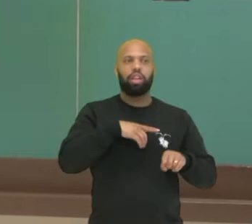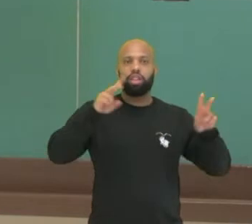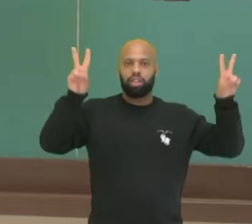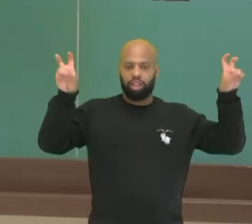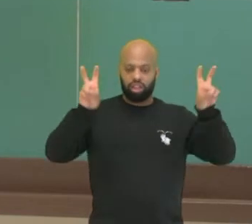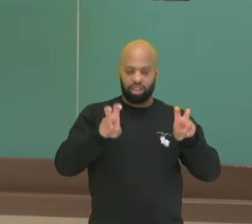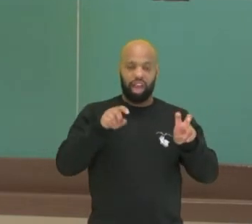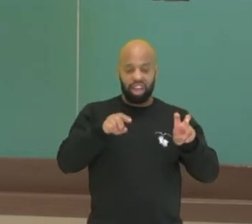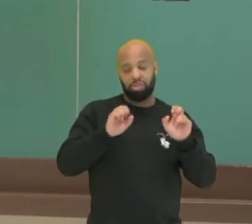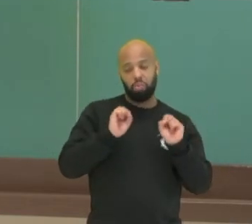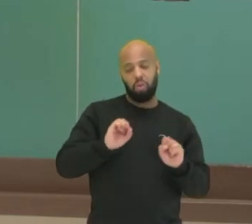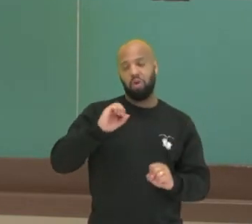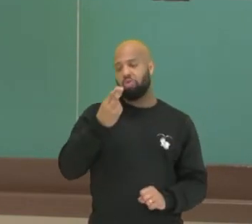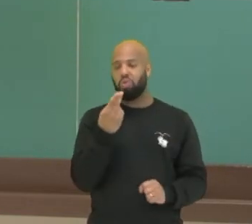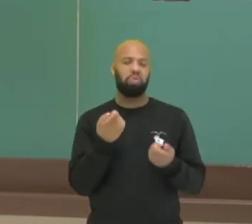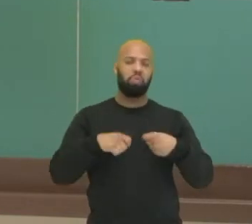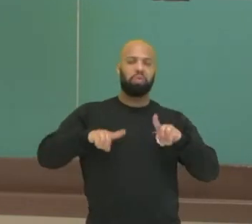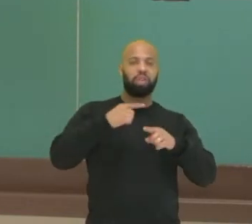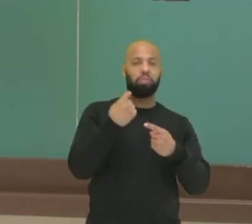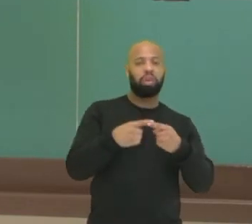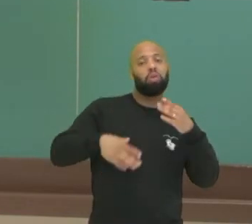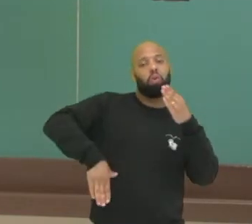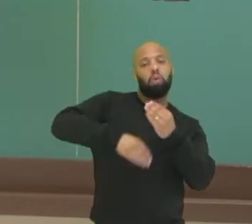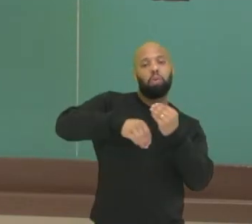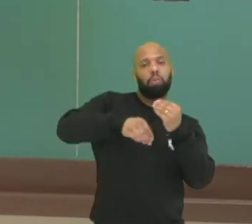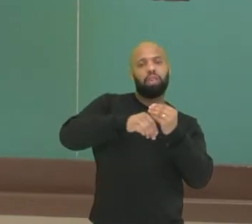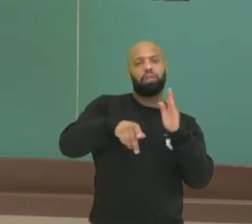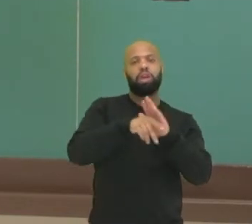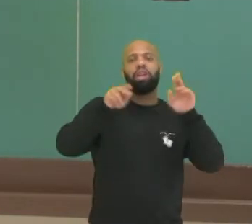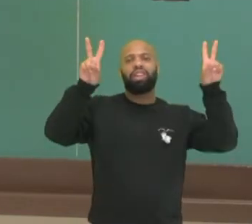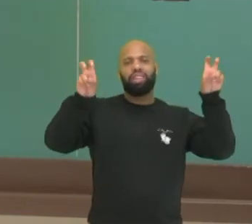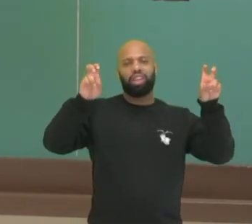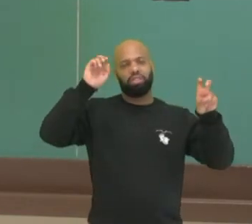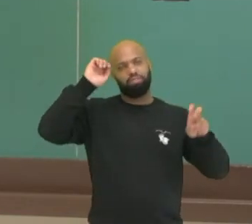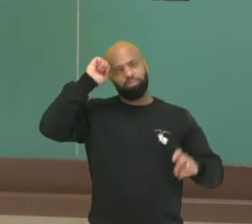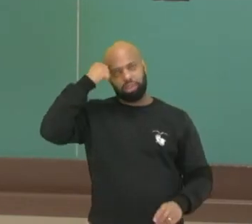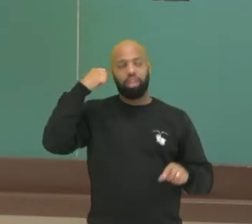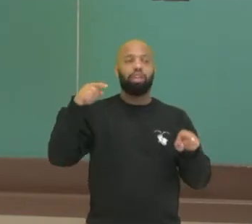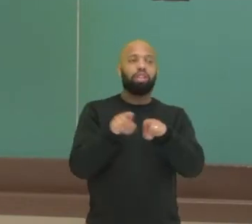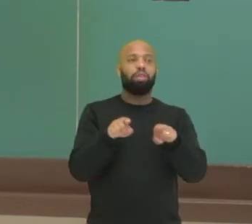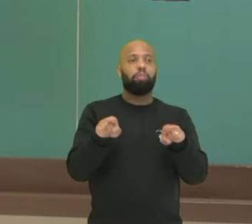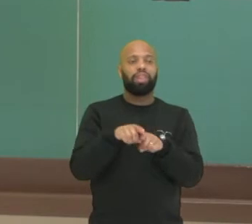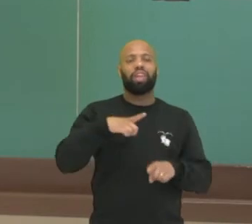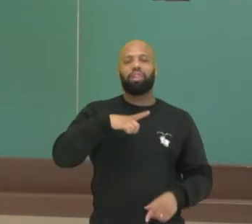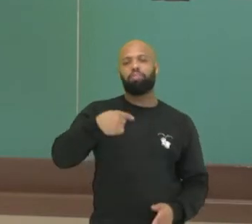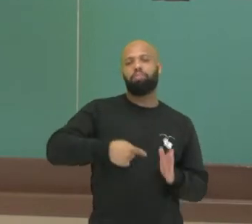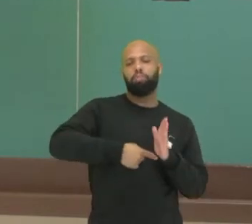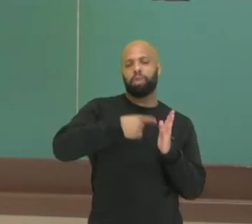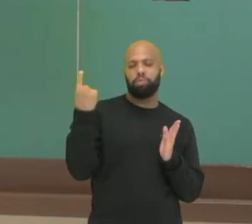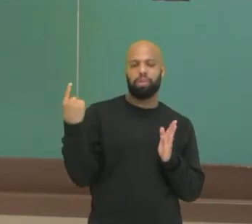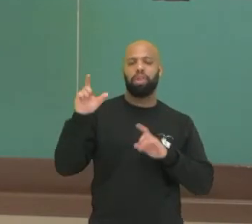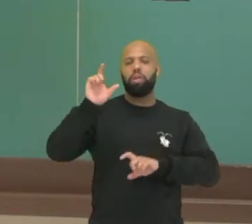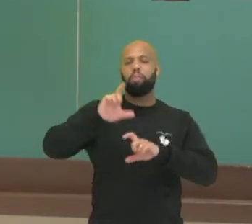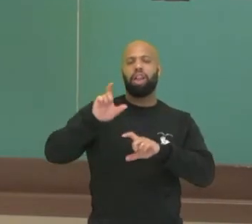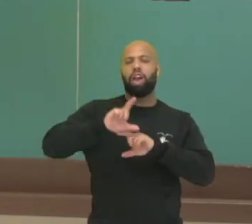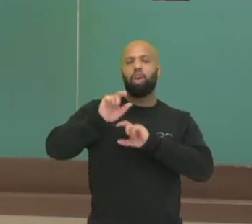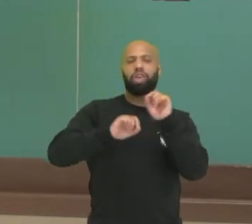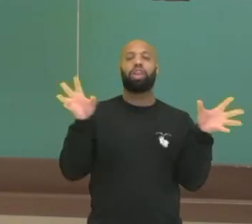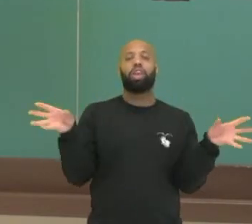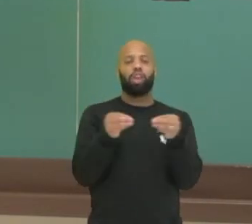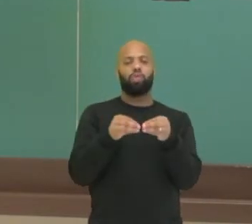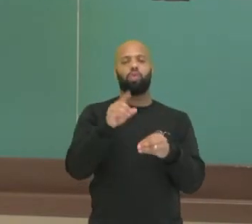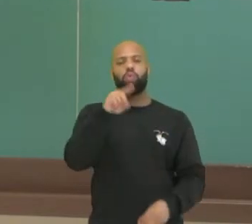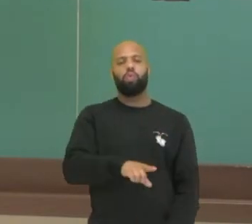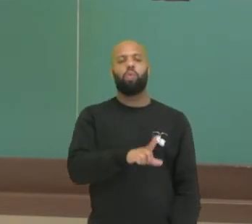subtítulo ele complementa a manchete e na sequência, geralmente no primeiro parágrafo, nós temos o que chamamos de lead, né, que é esse guia